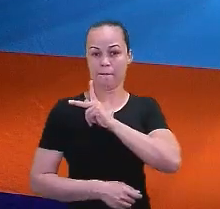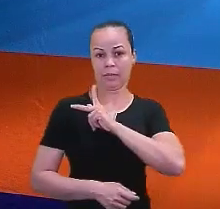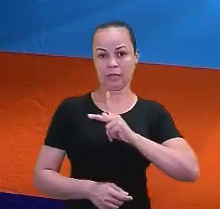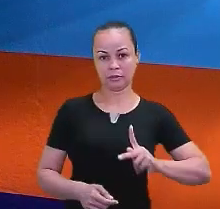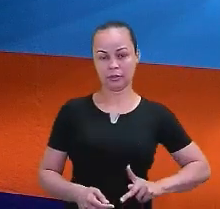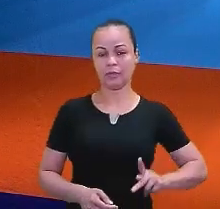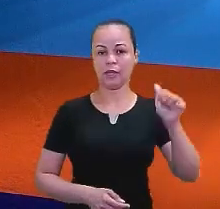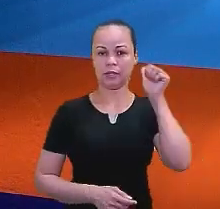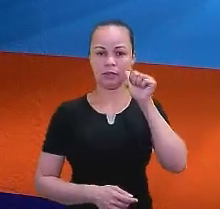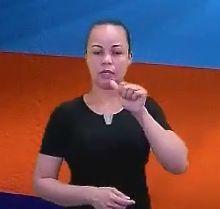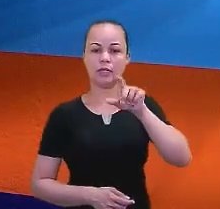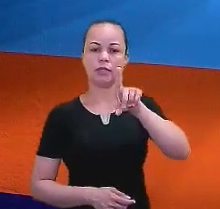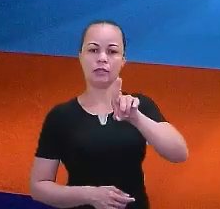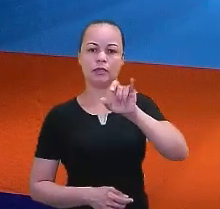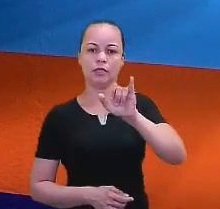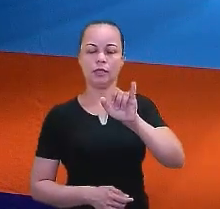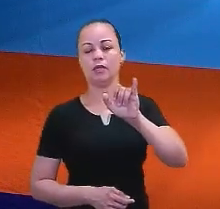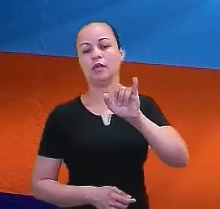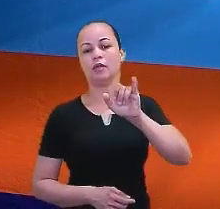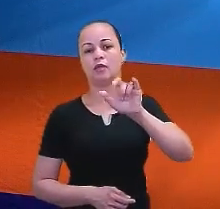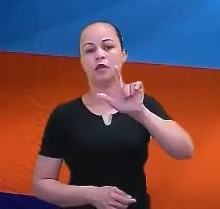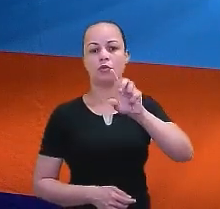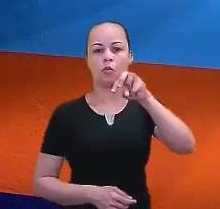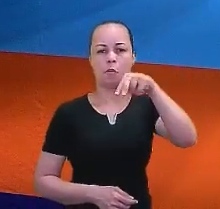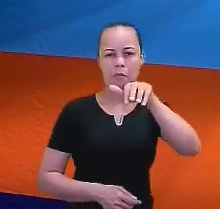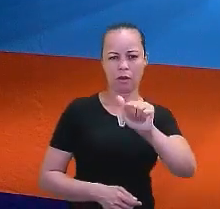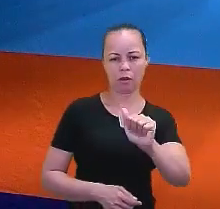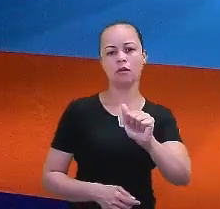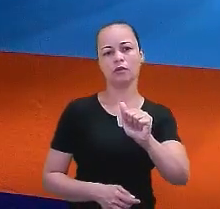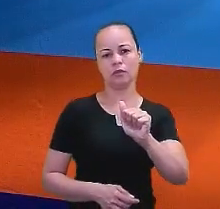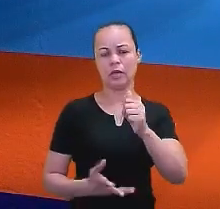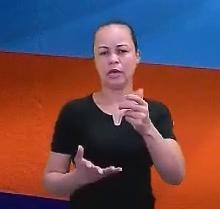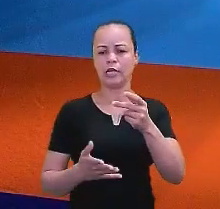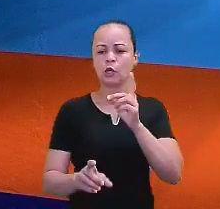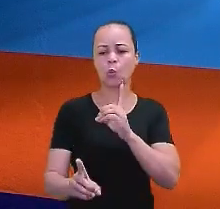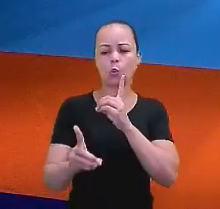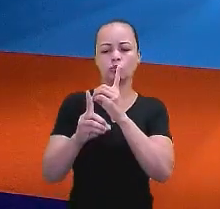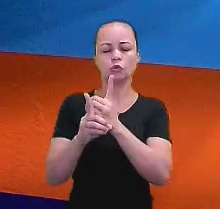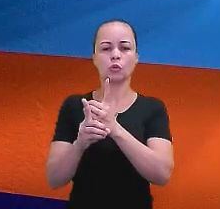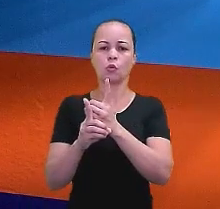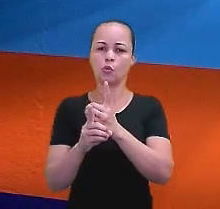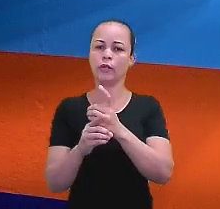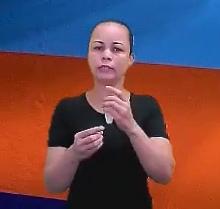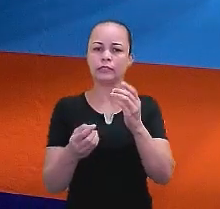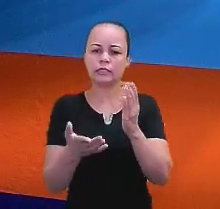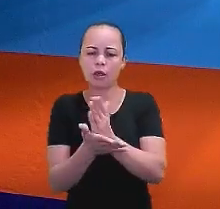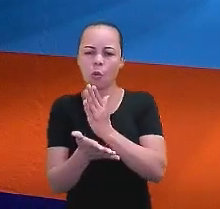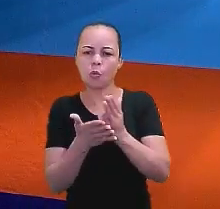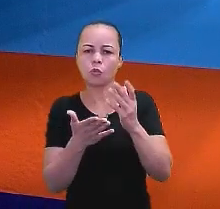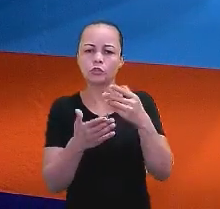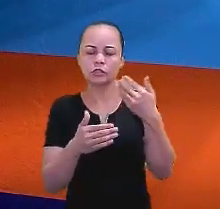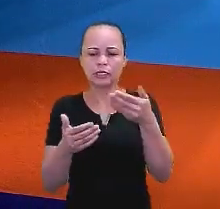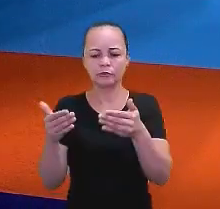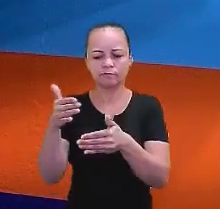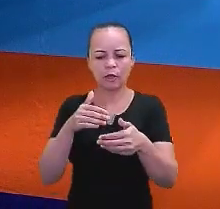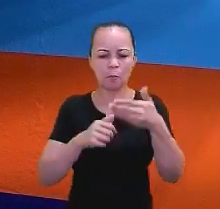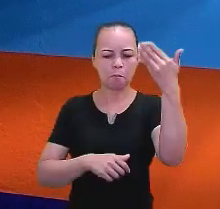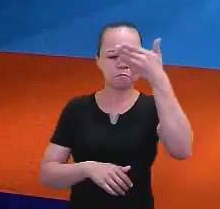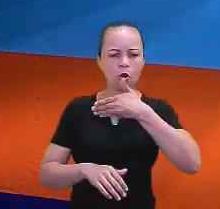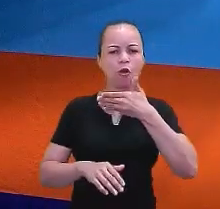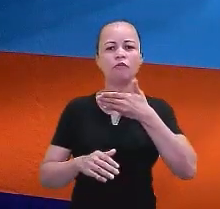um golpe? Porque encontrou-se, entre todas aquelas